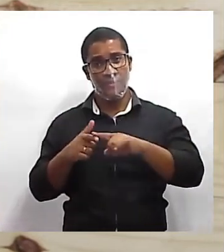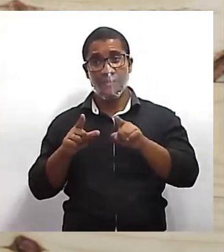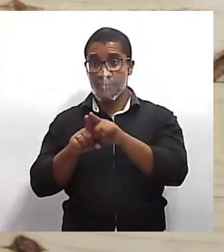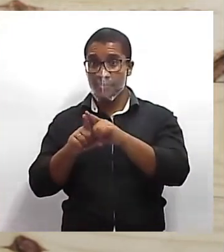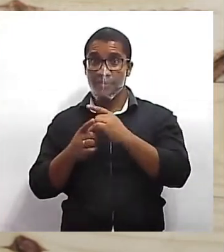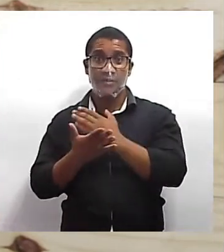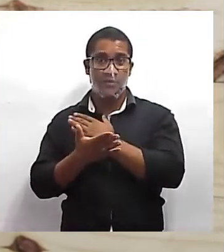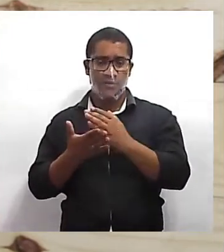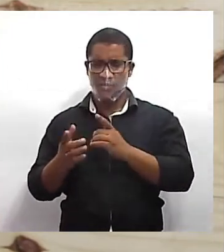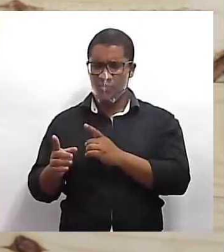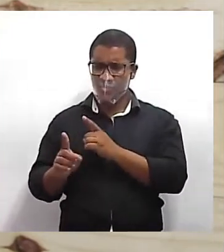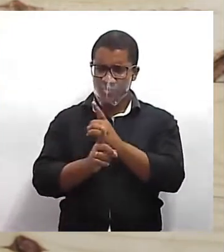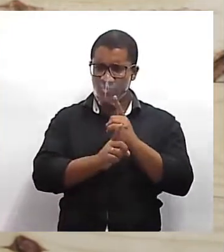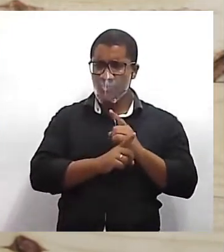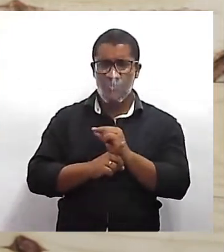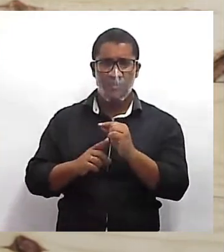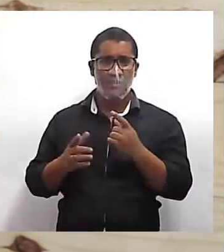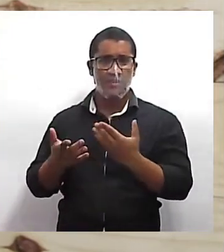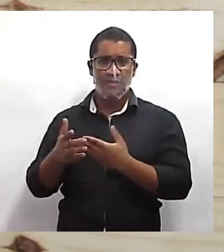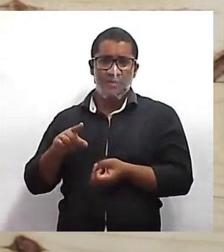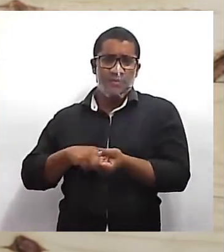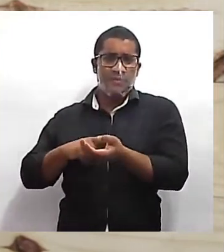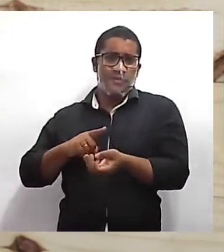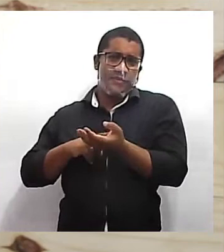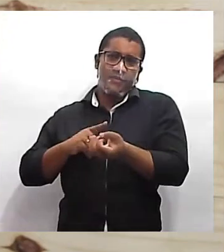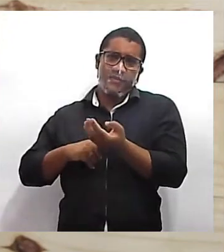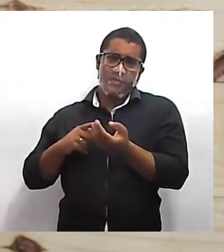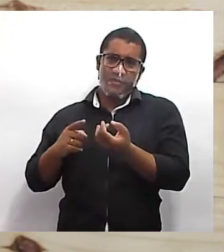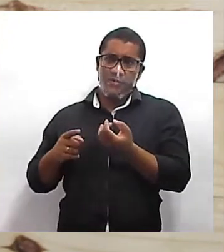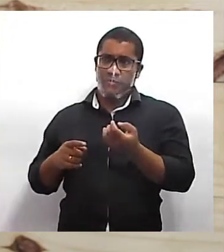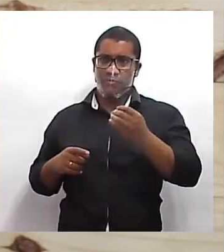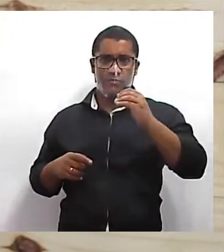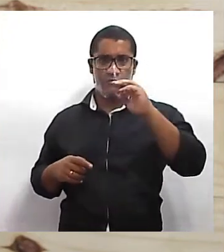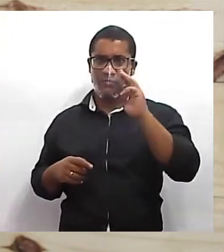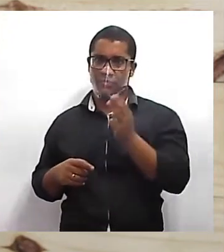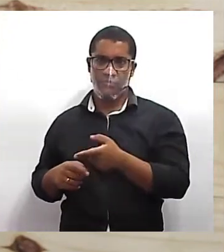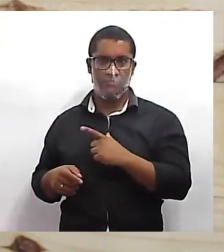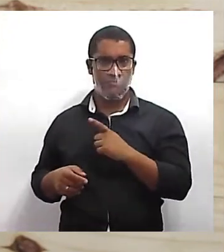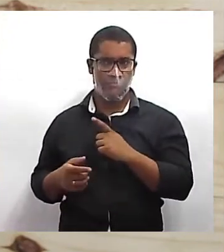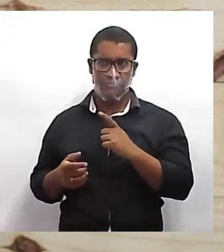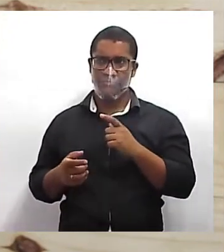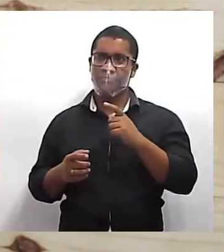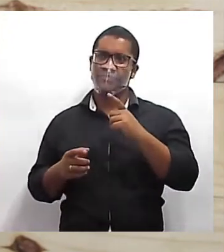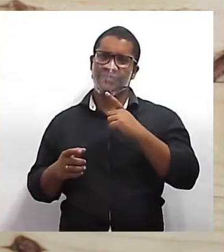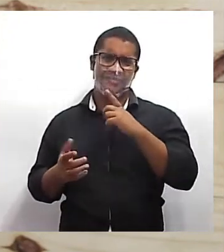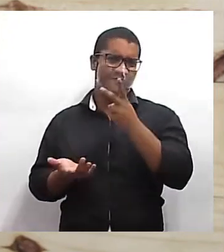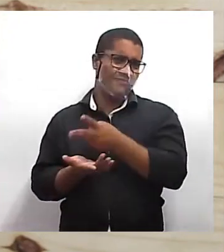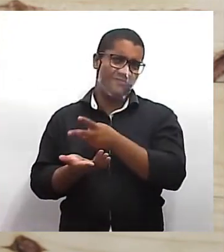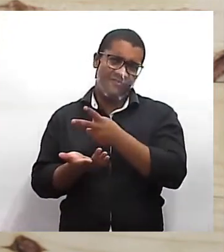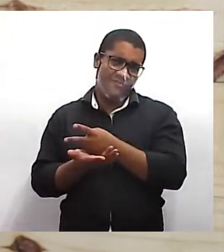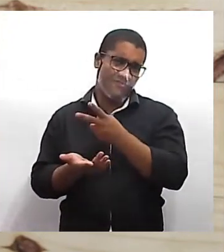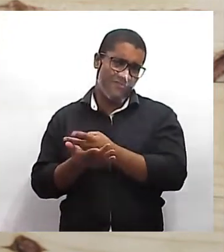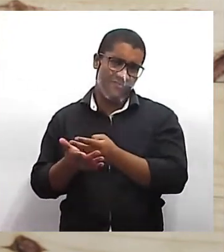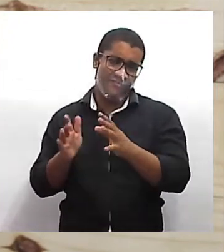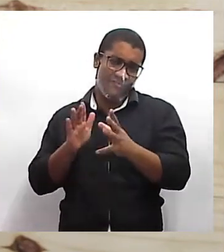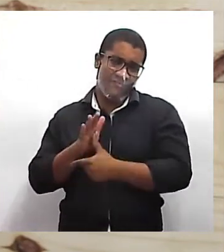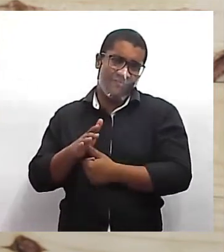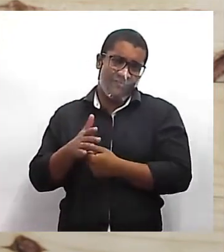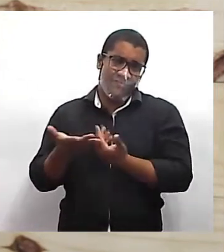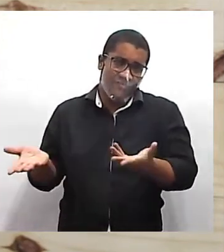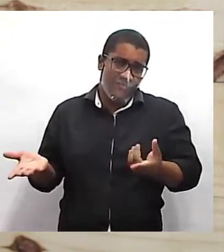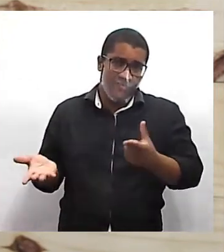bilionários que são feitos corriqueiramente, né, na Previdência. Então, é um fator que gera uma grande